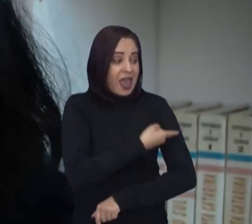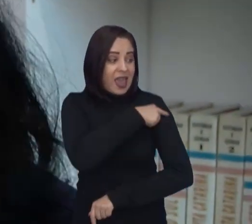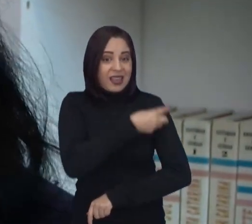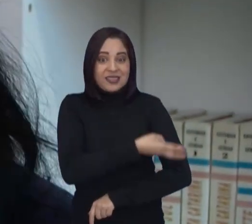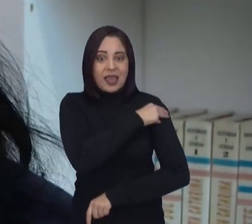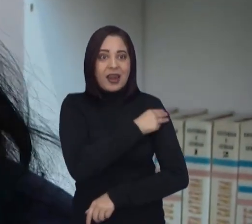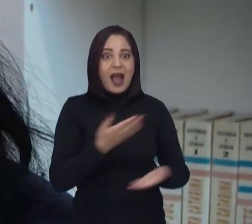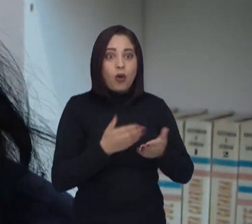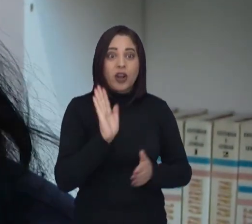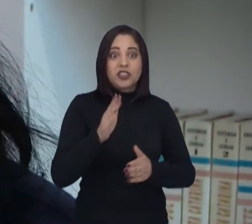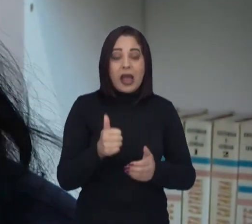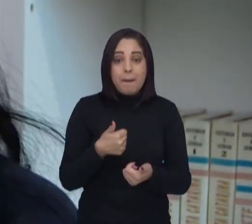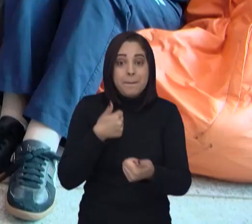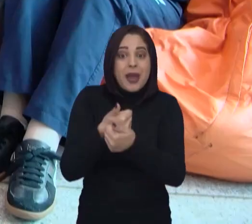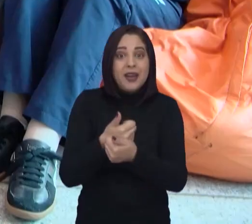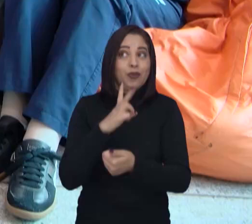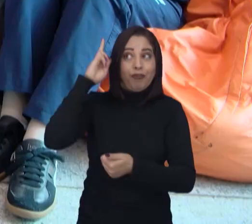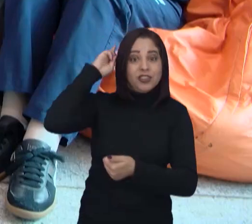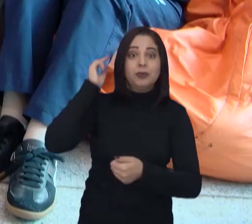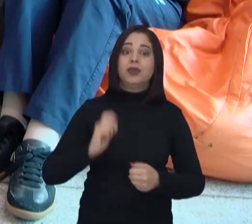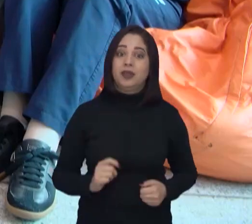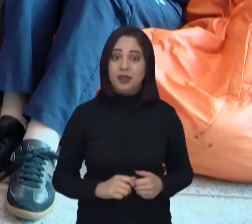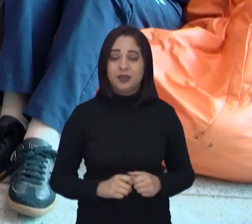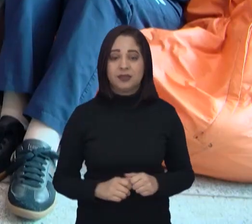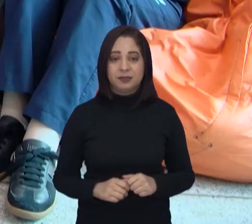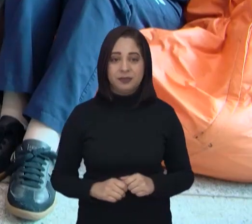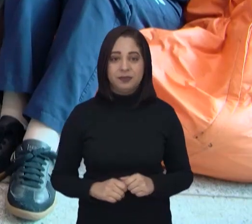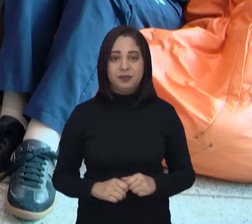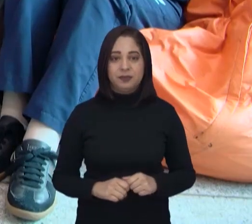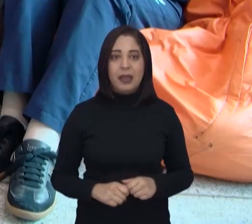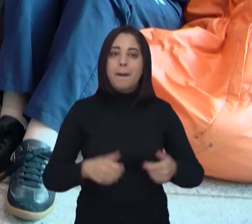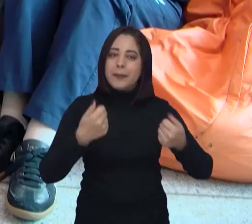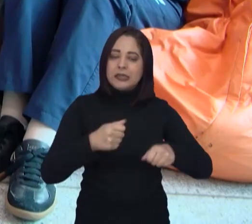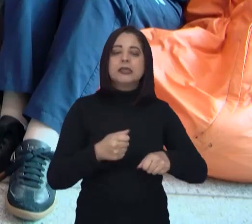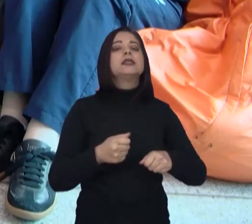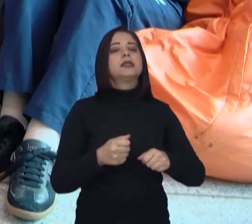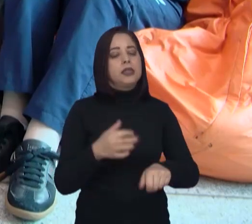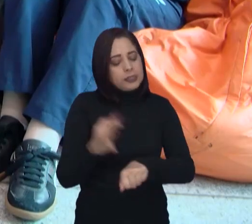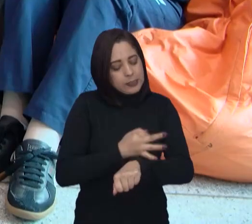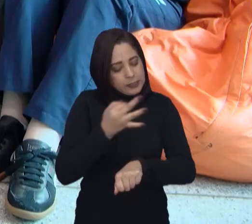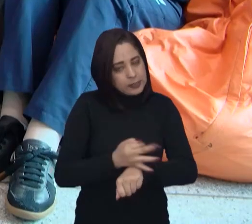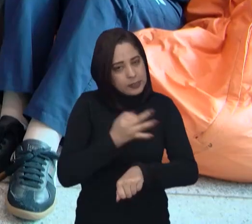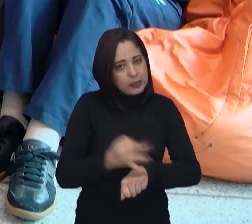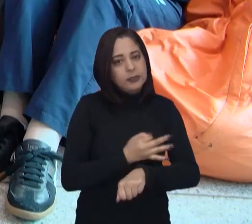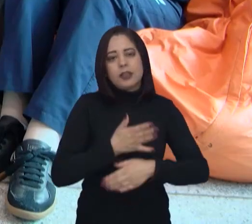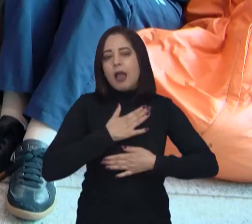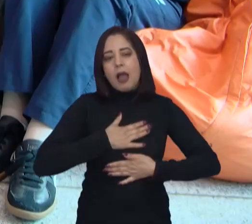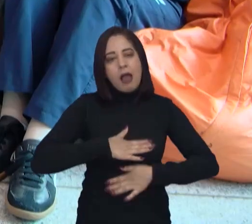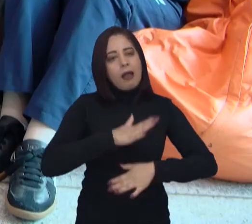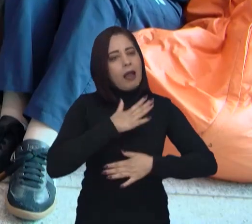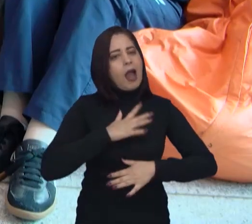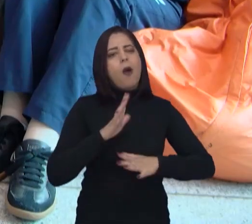passo do vestibular. É uma responsabilidade, mas tem que ter disciplina, tem que ter calma, porque vai tudo vai